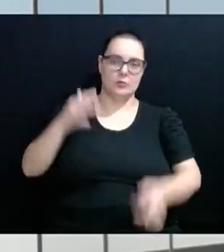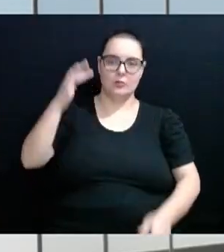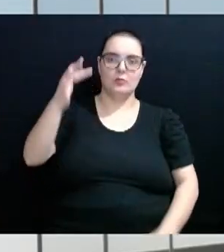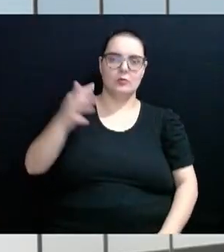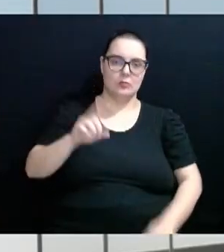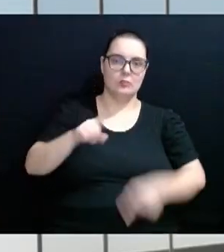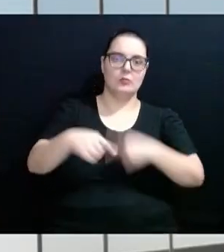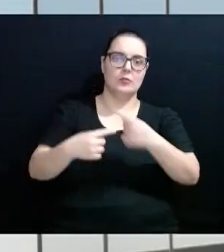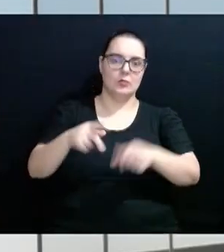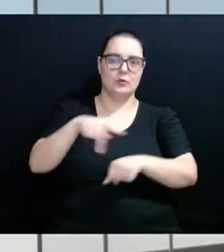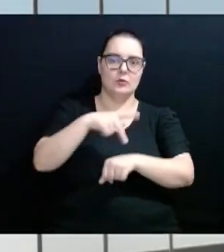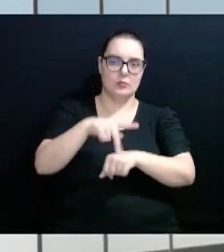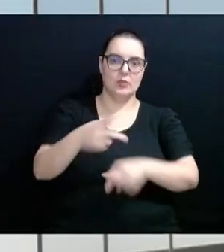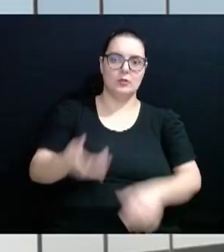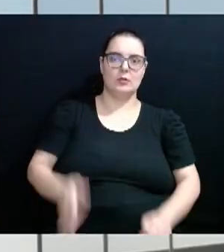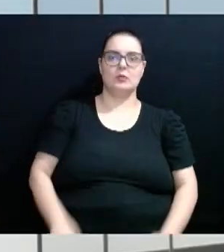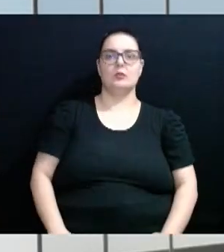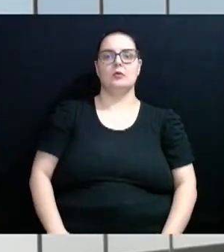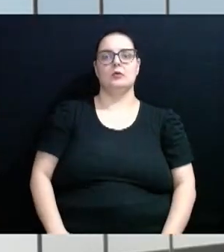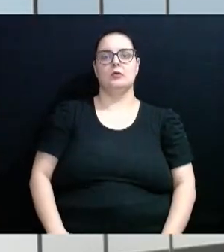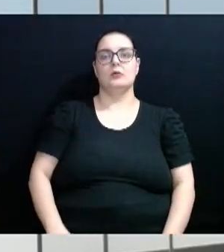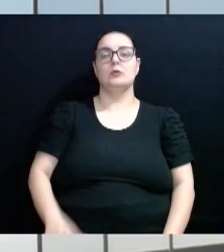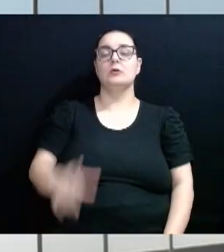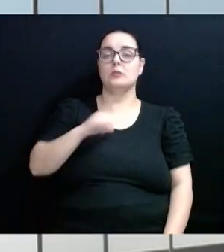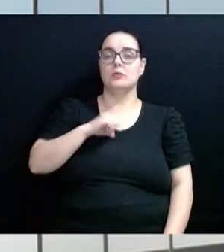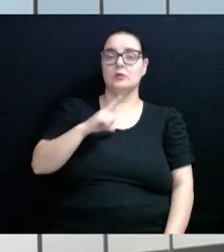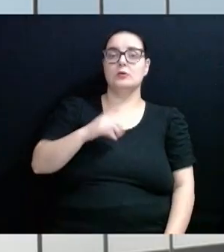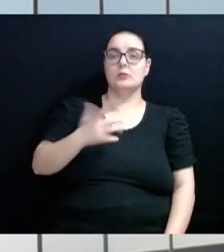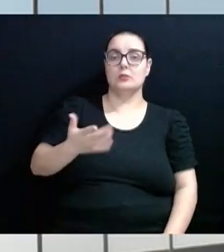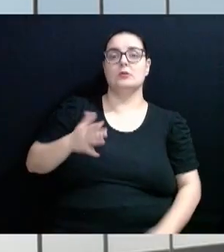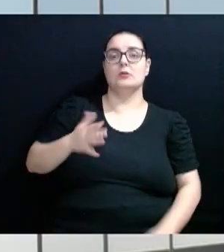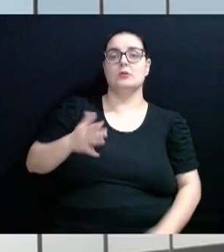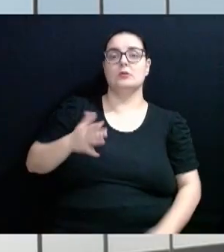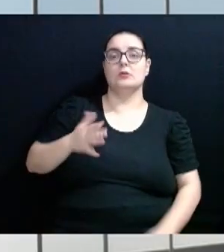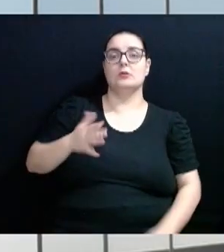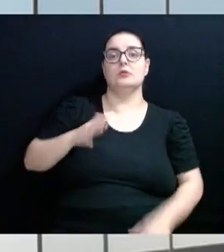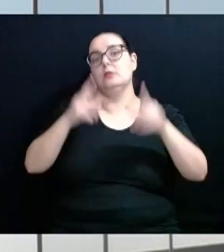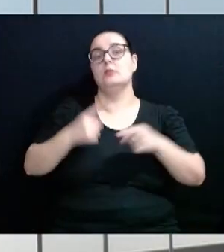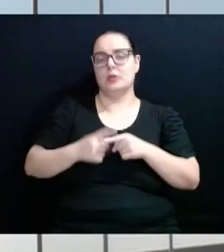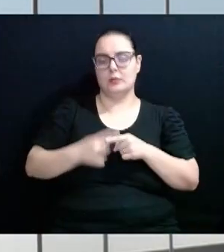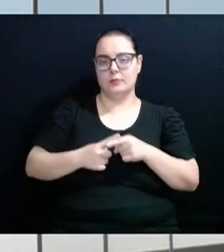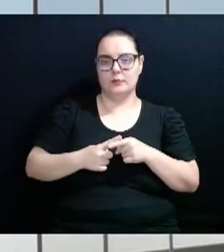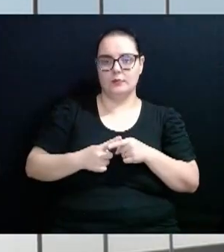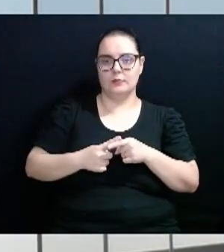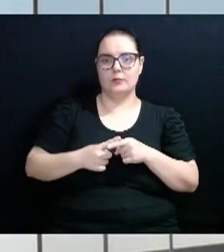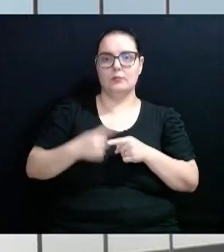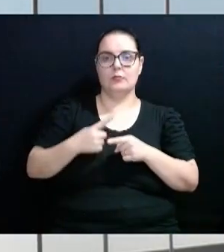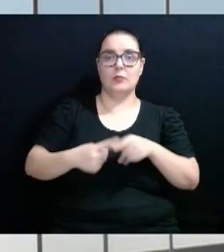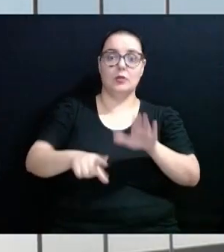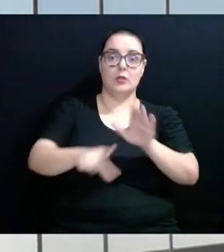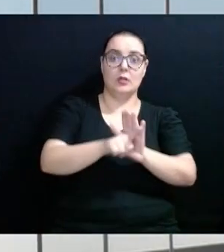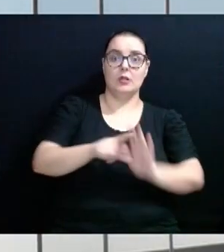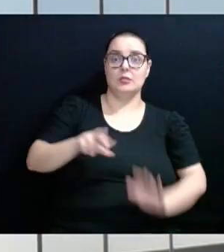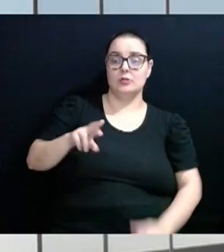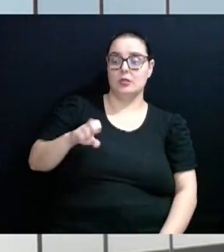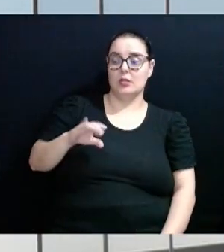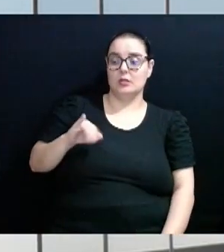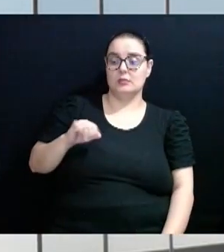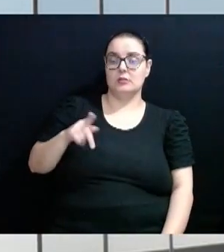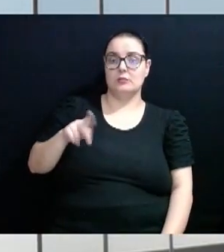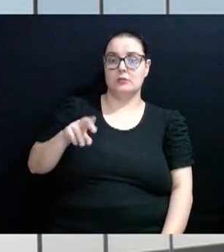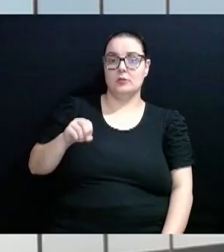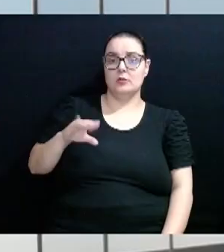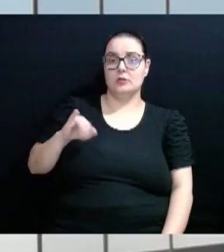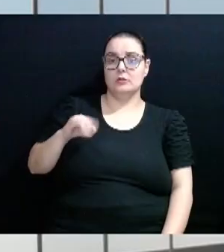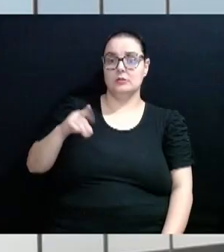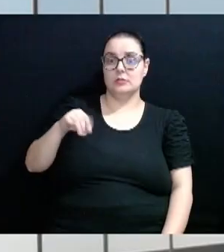países. Então, eles têm que ter uma medida clara. Por quê? Porque é a lei de reciprocidade. Então, nós temos que avaliar